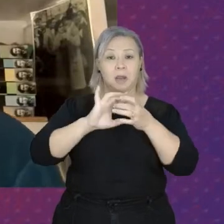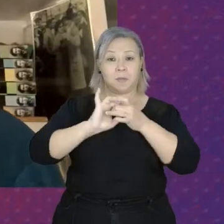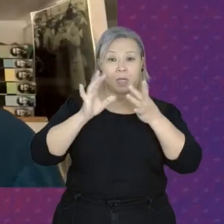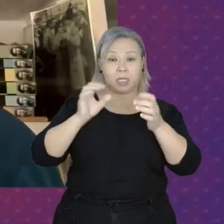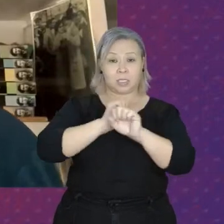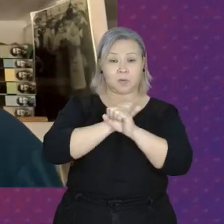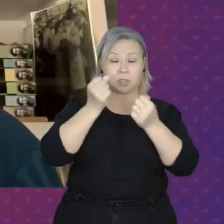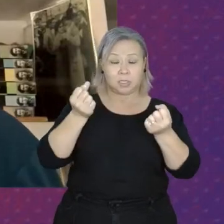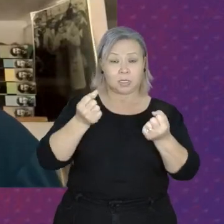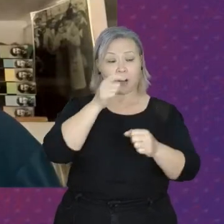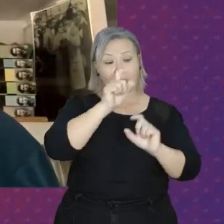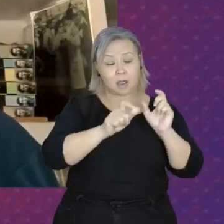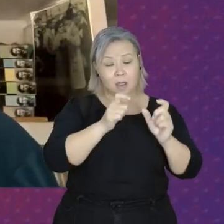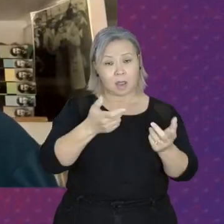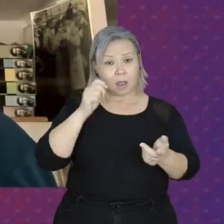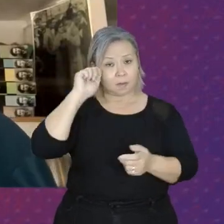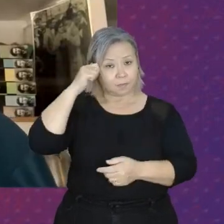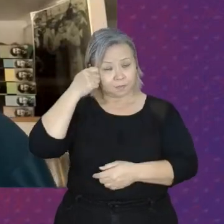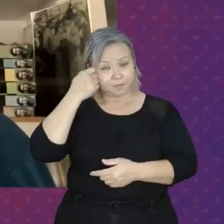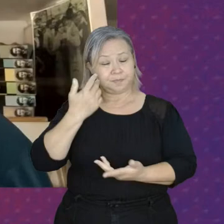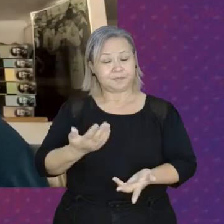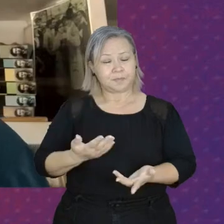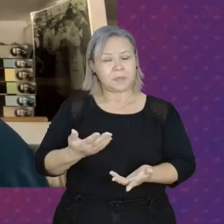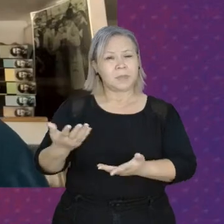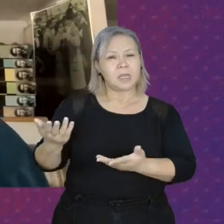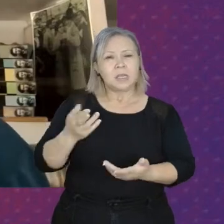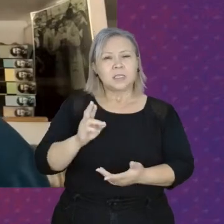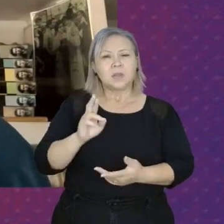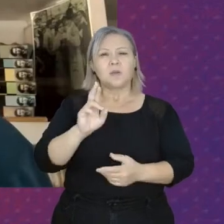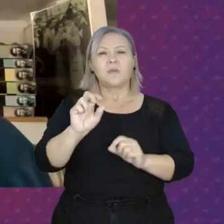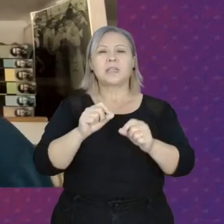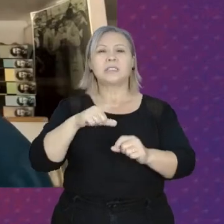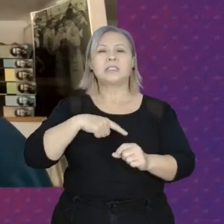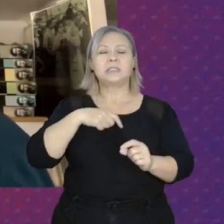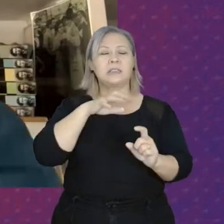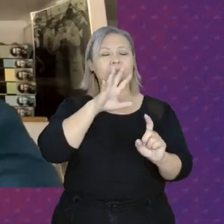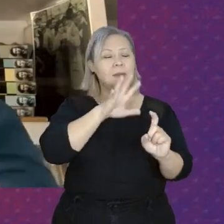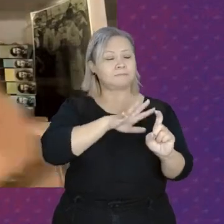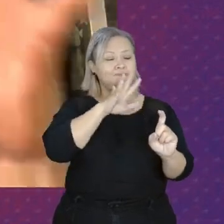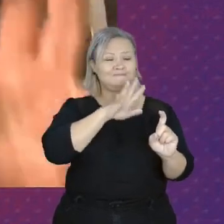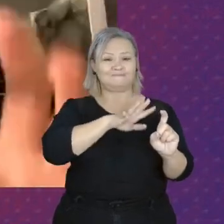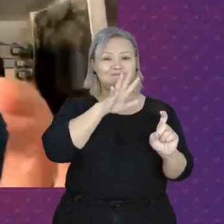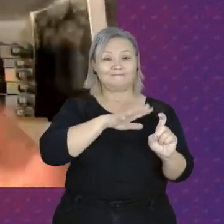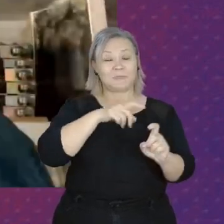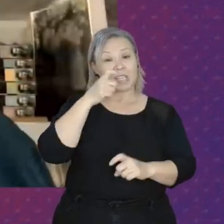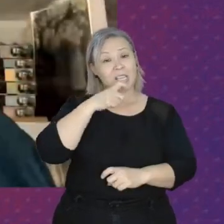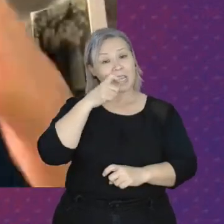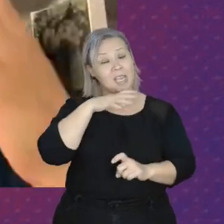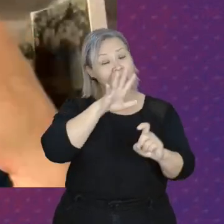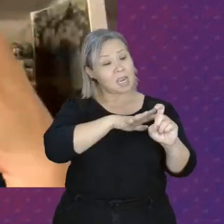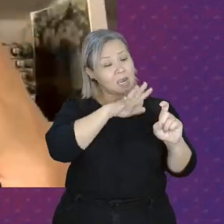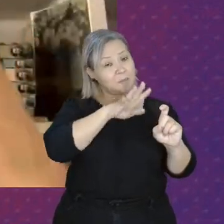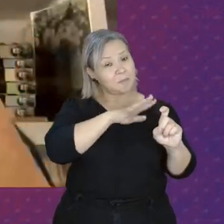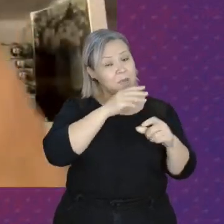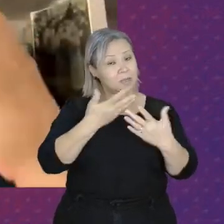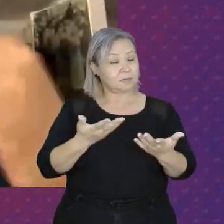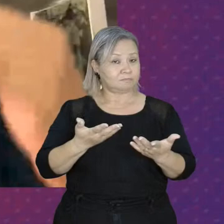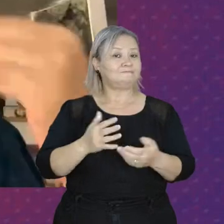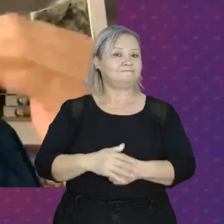referências que trazem consigo mitos em torno da sociedade brasileira que precisam